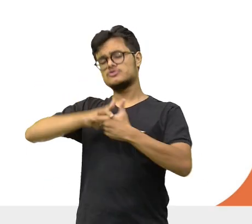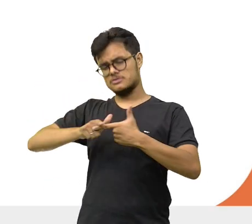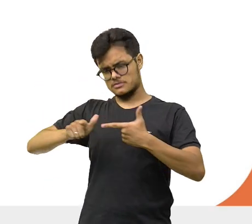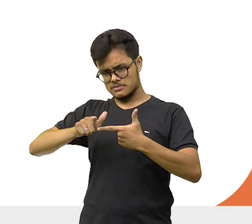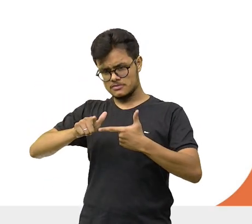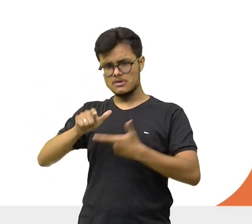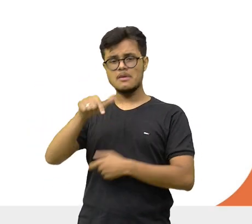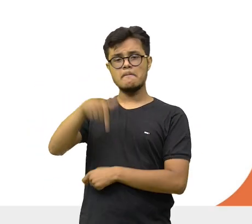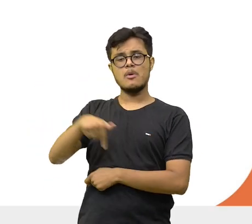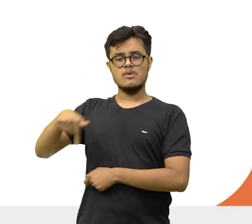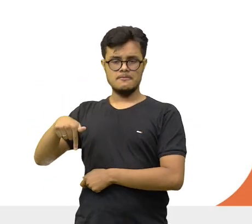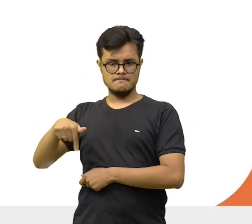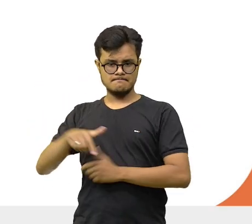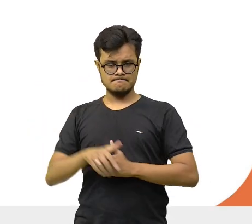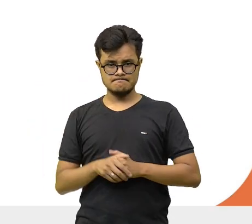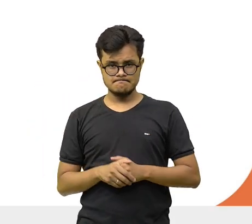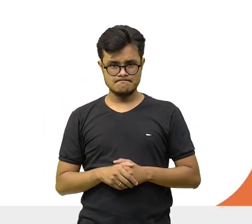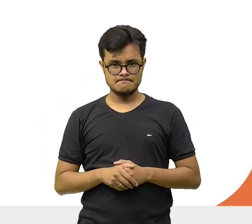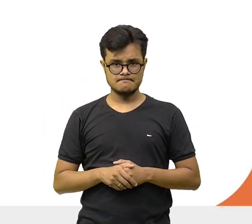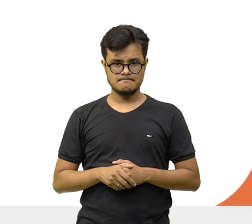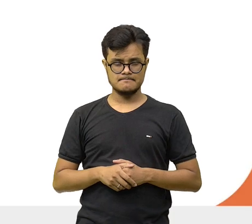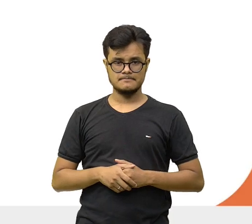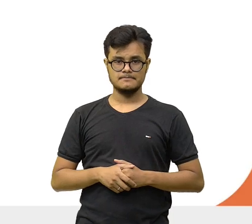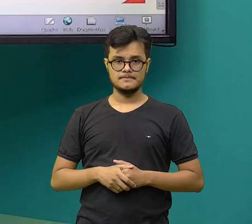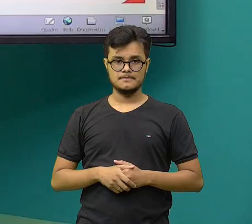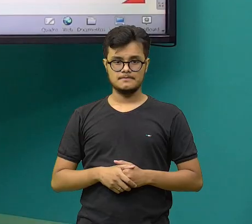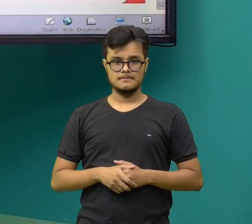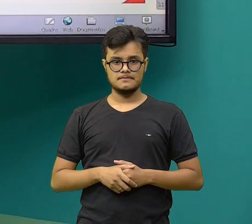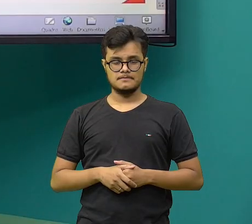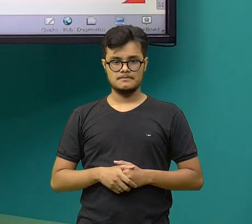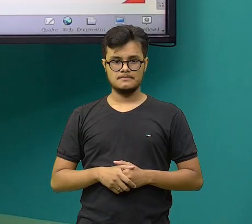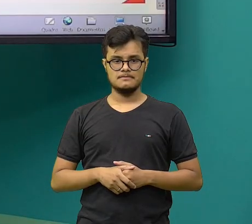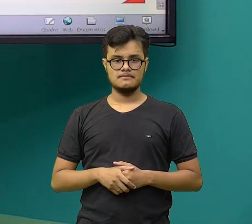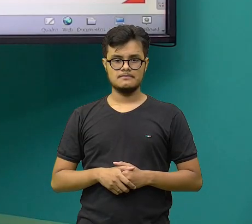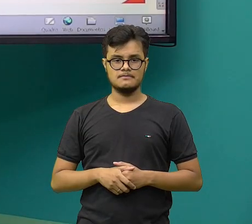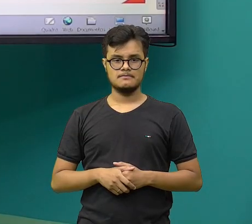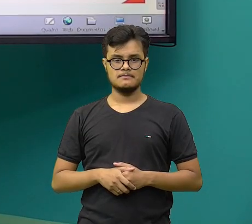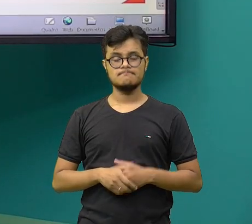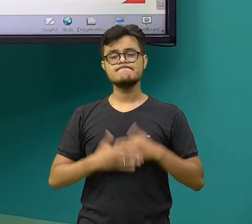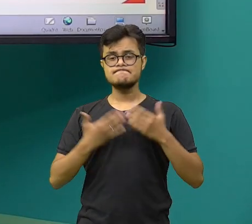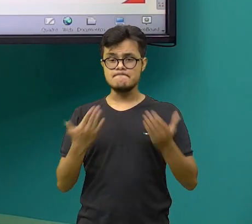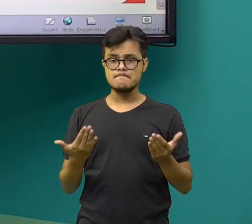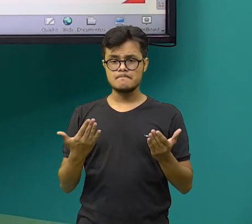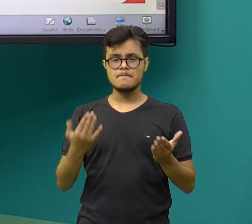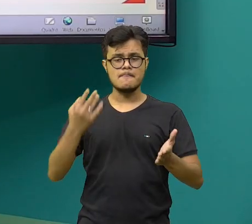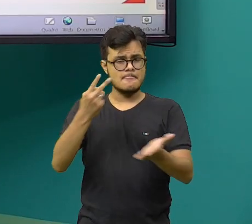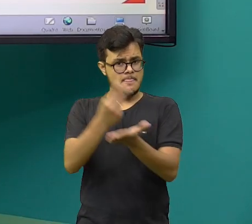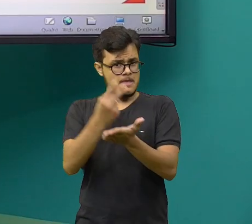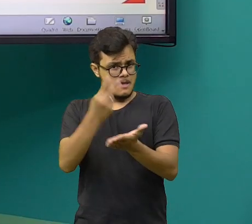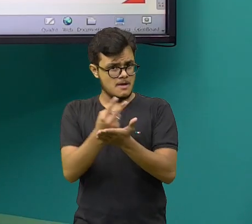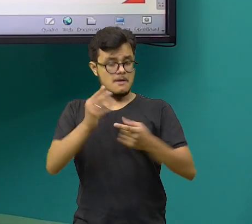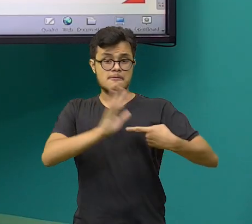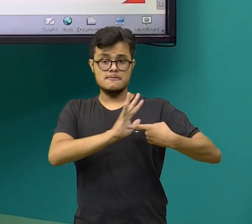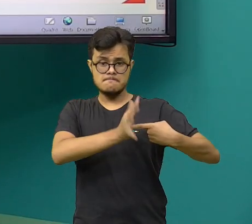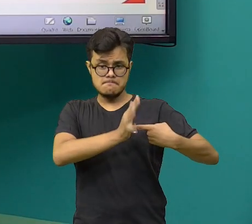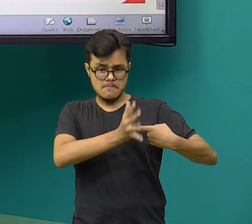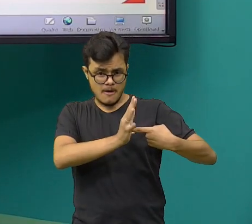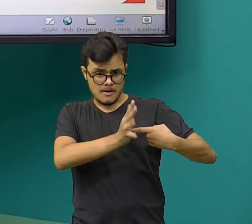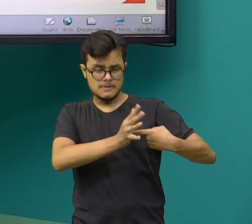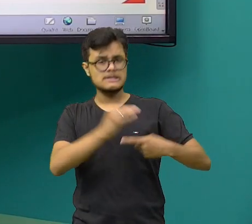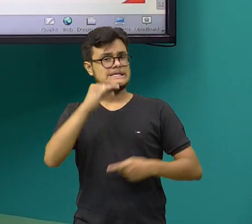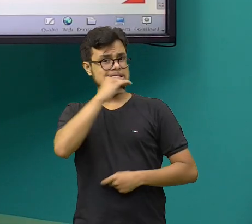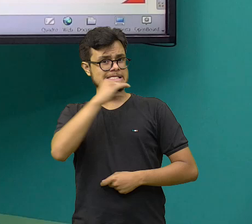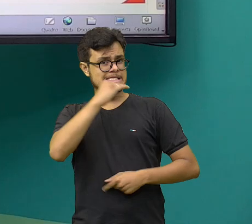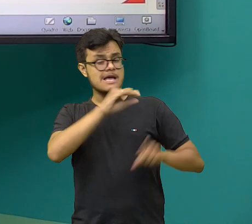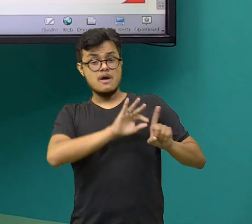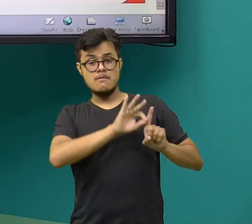fonte fria dividido por calor da fonte quente. E esse ciclo de máquina térmica, onde eu tenho esse